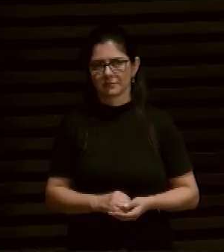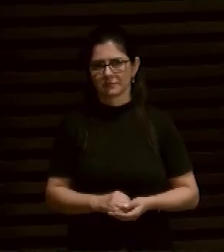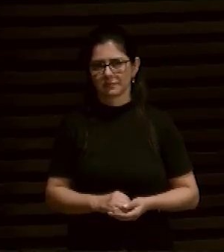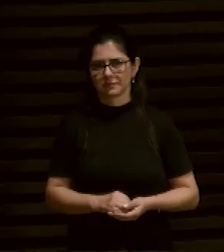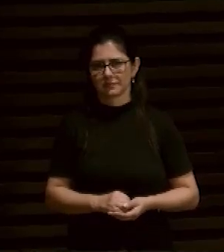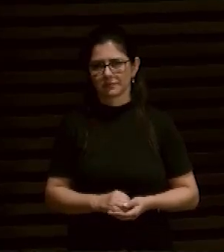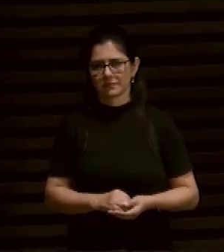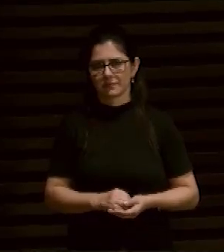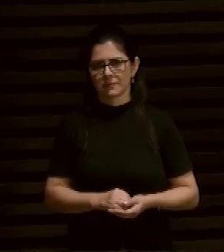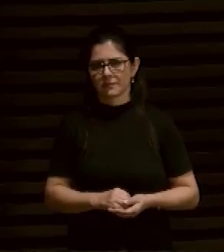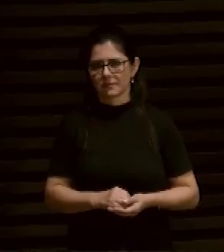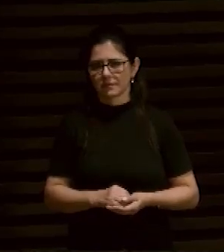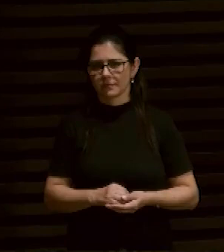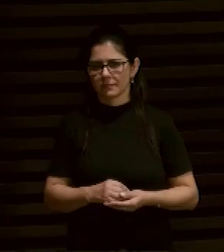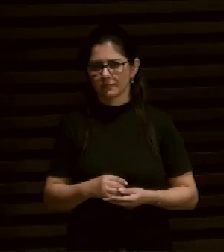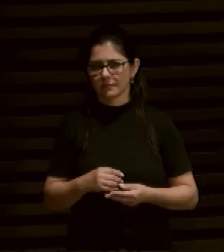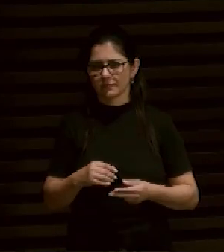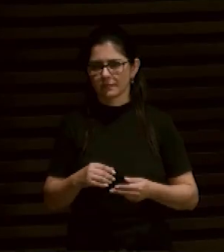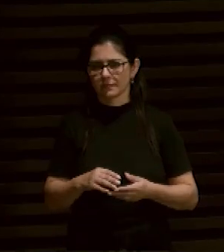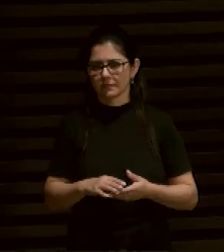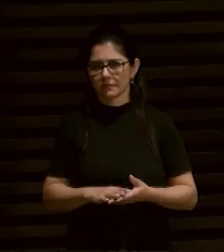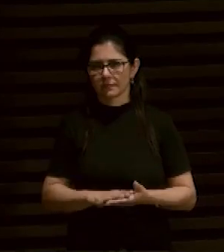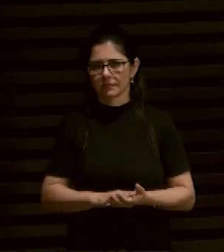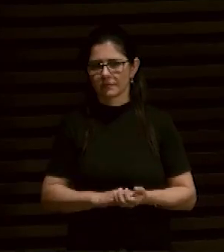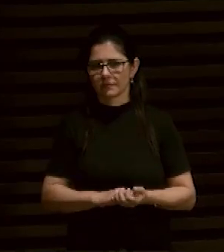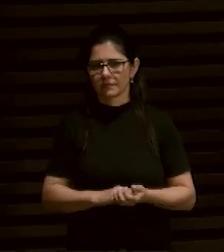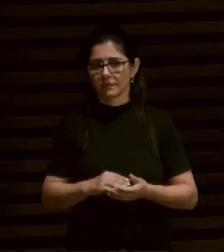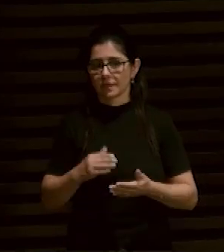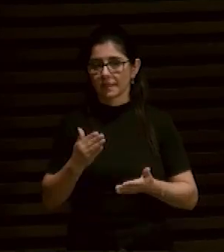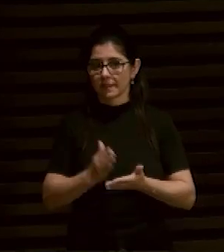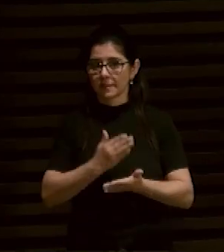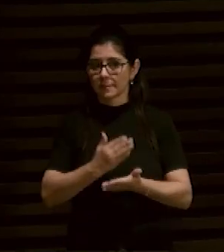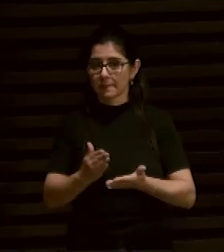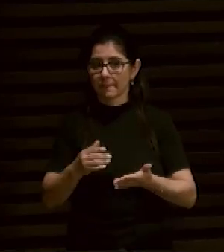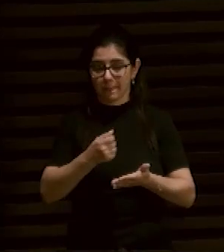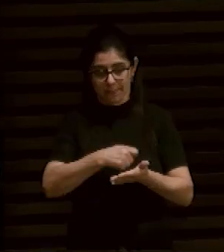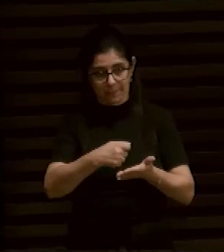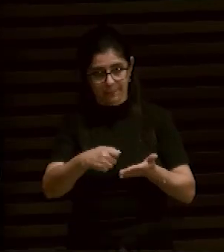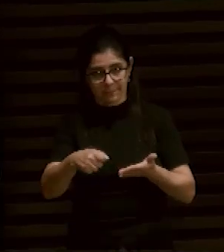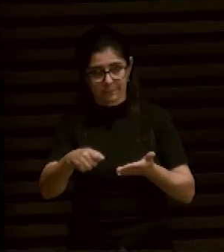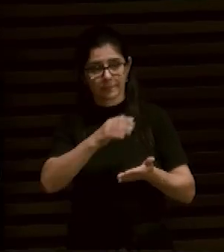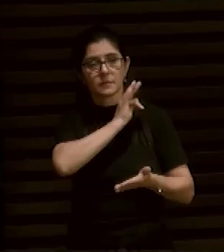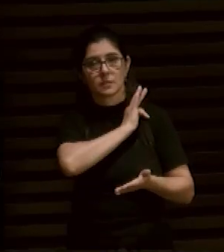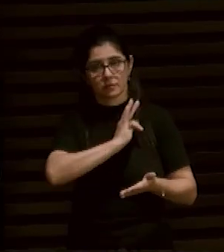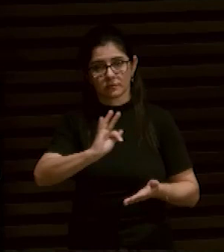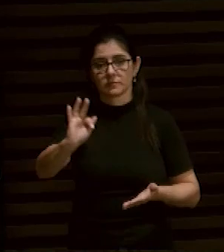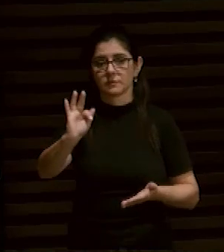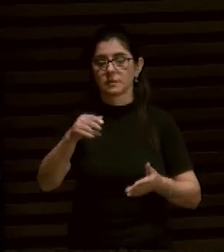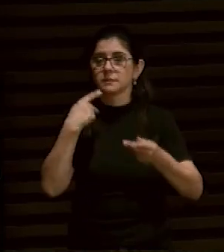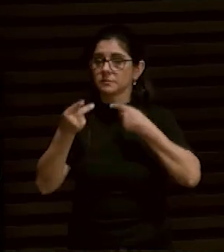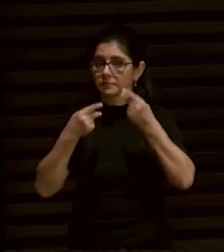Que diz assim, isso é Jesus falando, tá, irmãos? Então, alguns escribas e fariseus